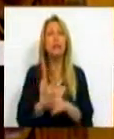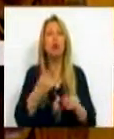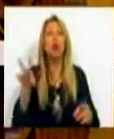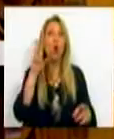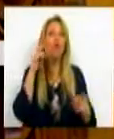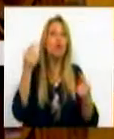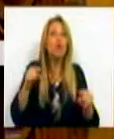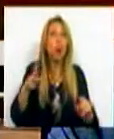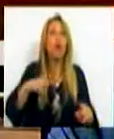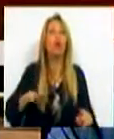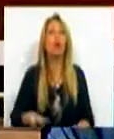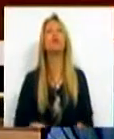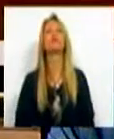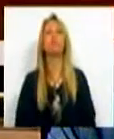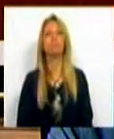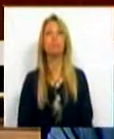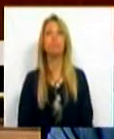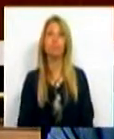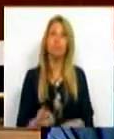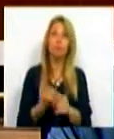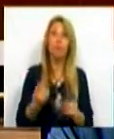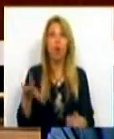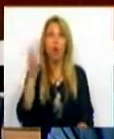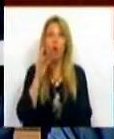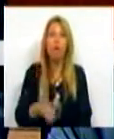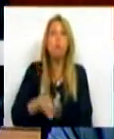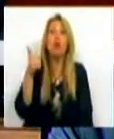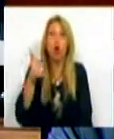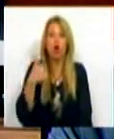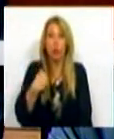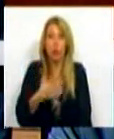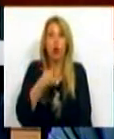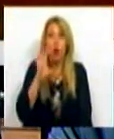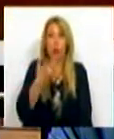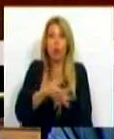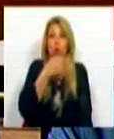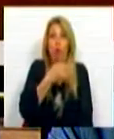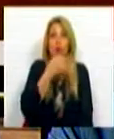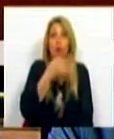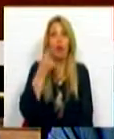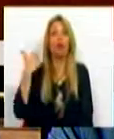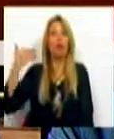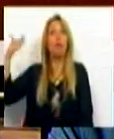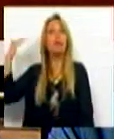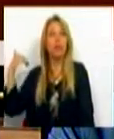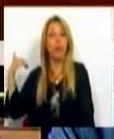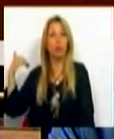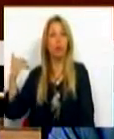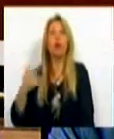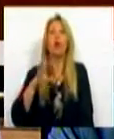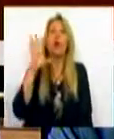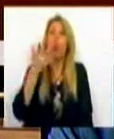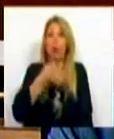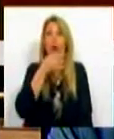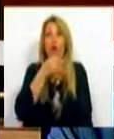porque obviamente ouve melhor aquilo que eu digo quando falo sobre o passado do que aquilo que eu digo quando falo sobre o presente